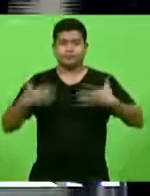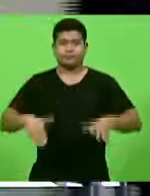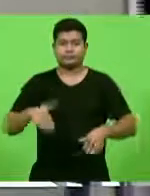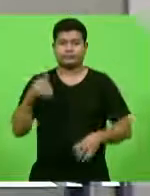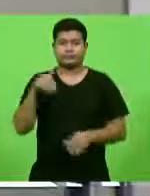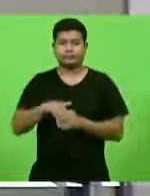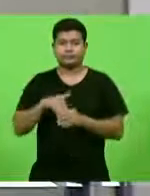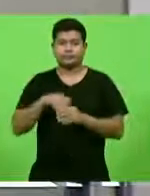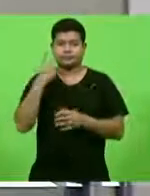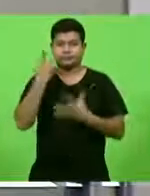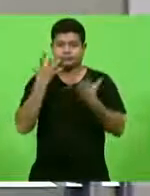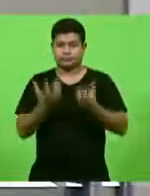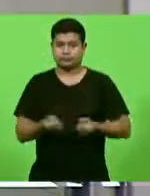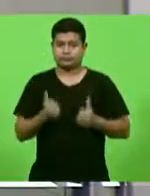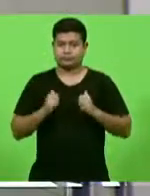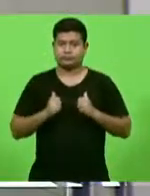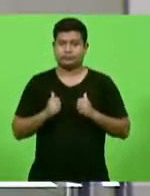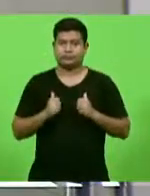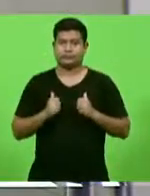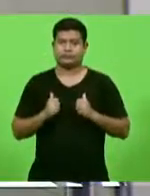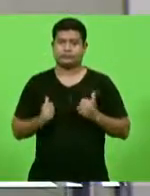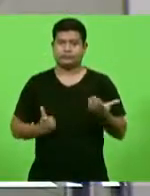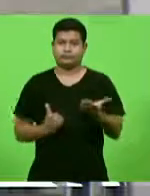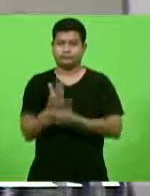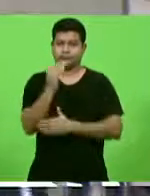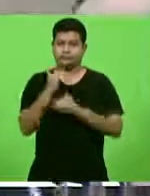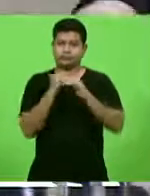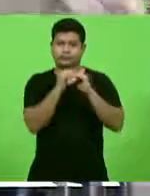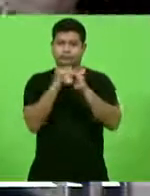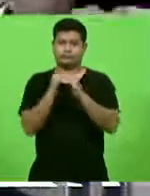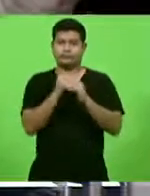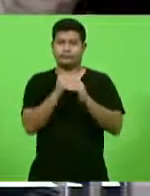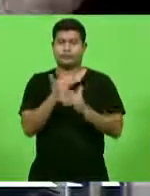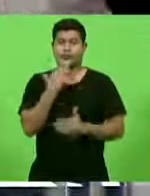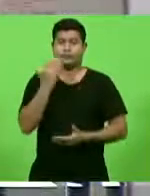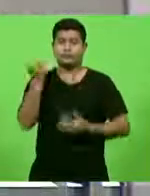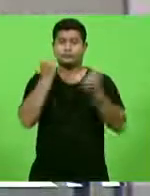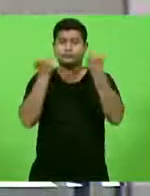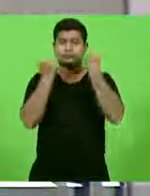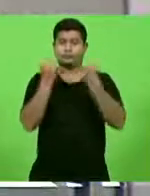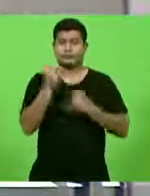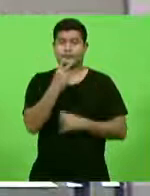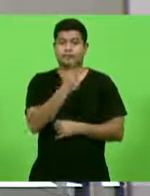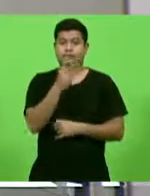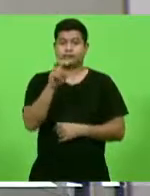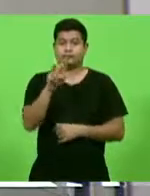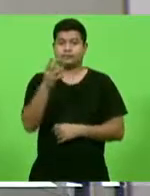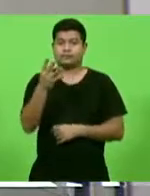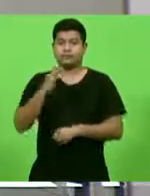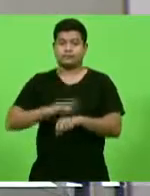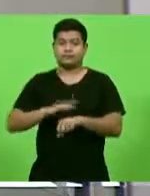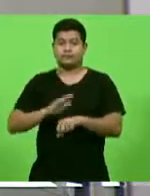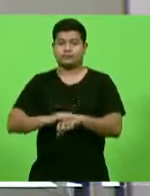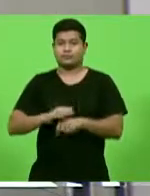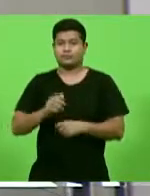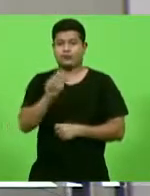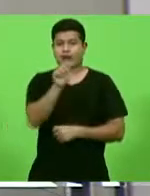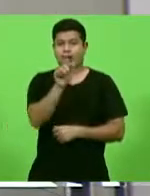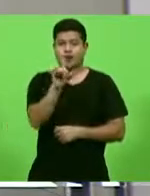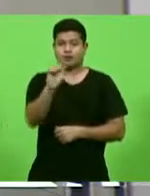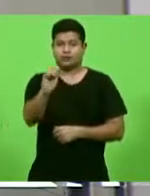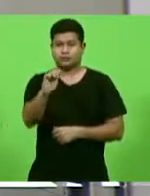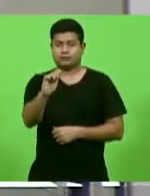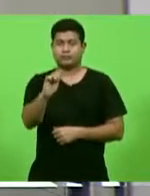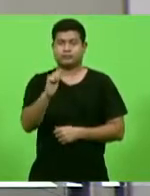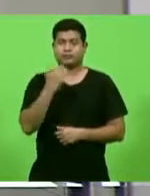permaneçam como se encontra. Aprovado por unanimidade. Pedido de informação 254, autor deputada Ada De Luca,